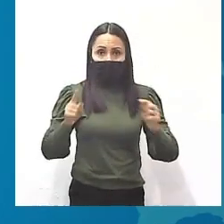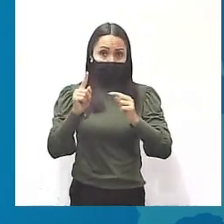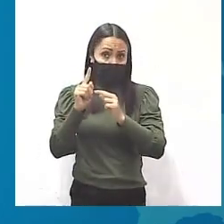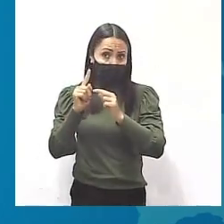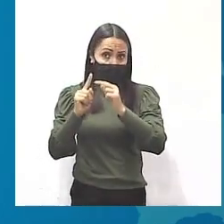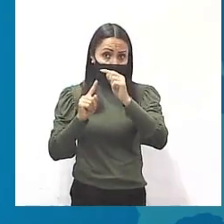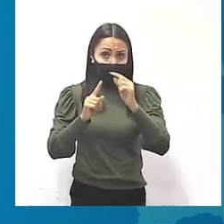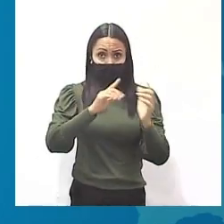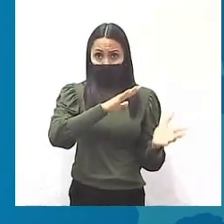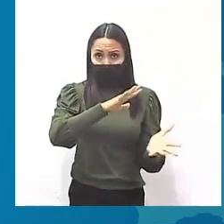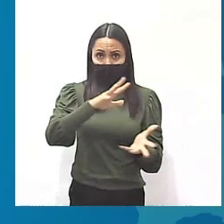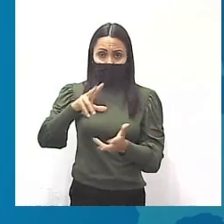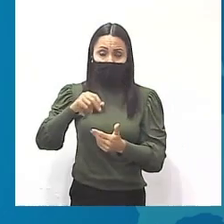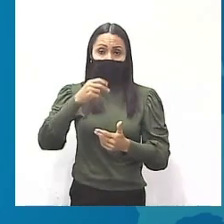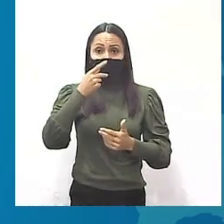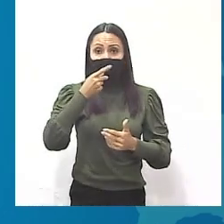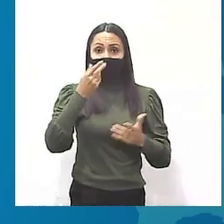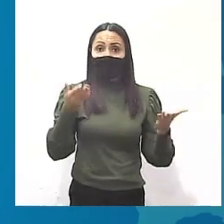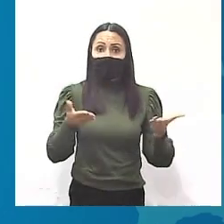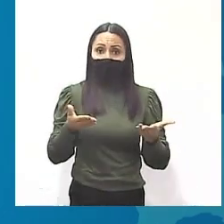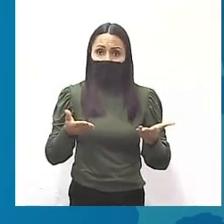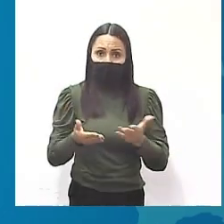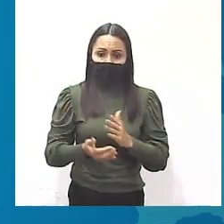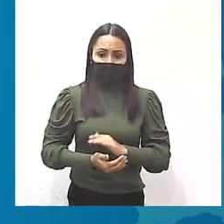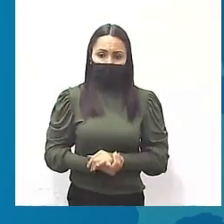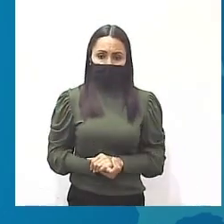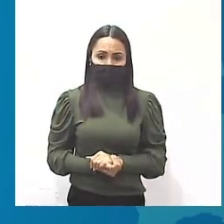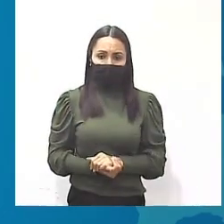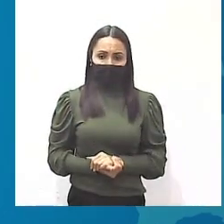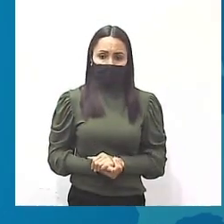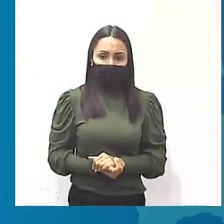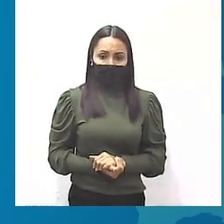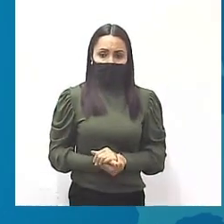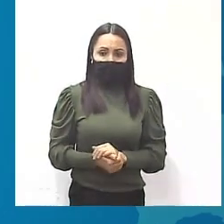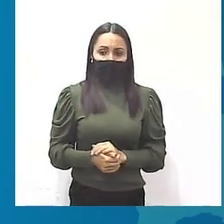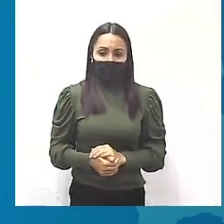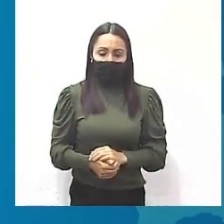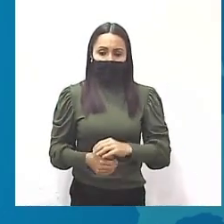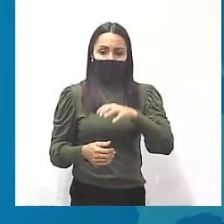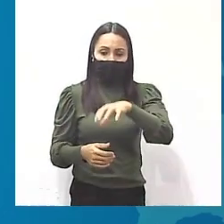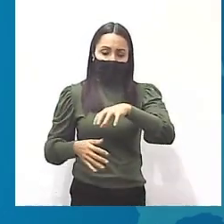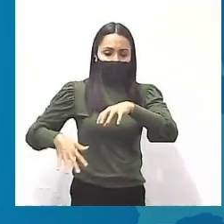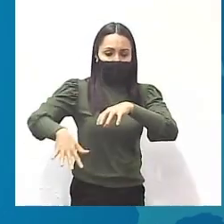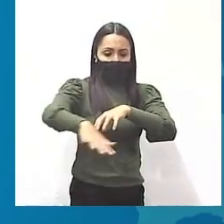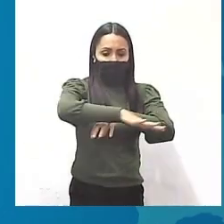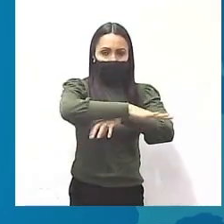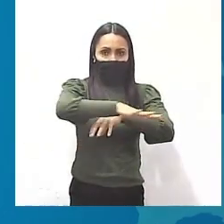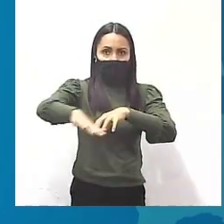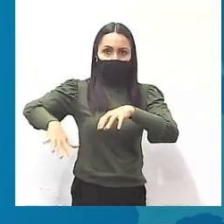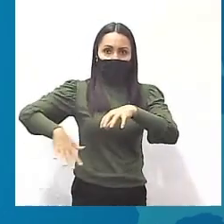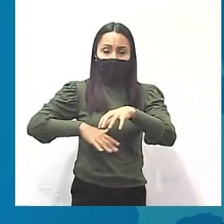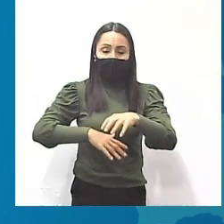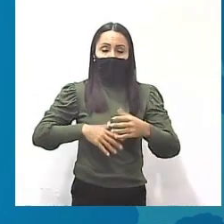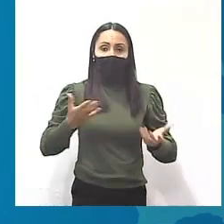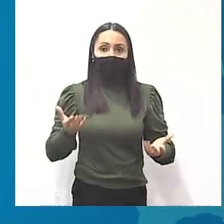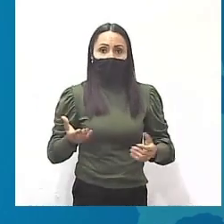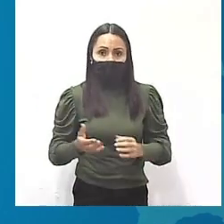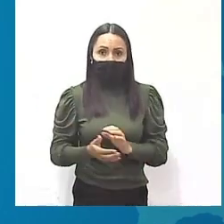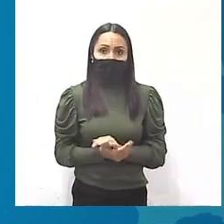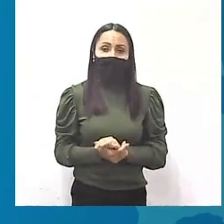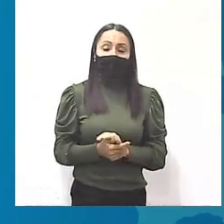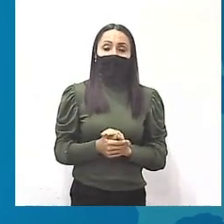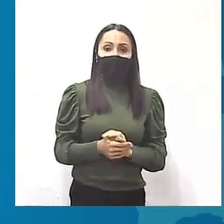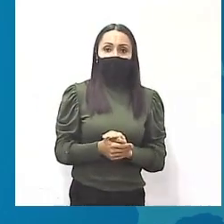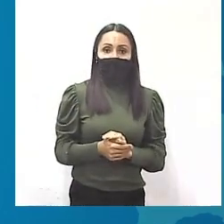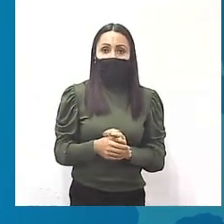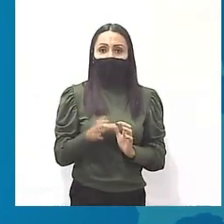da Terra, bora falar agora sobre as ilhas de calor. E o que são